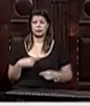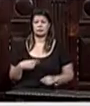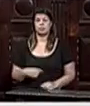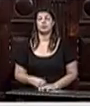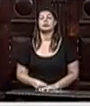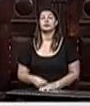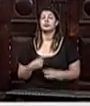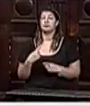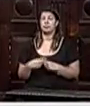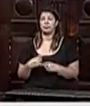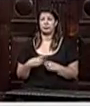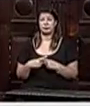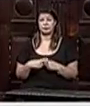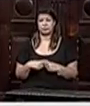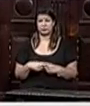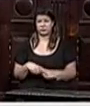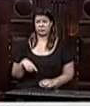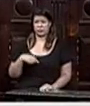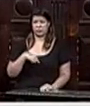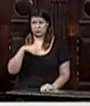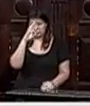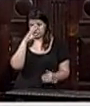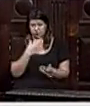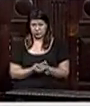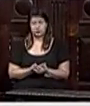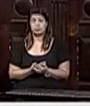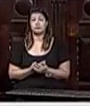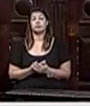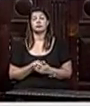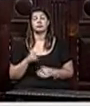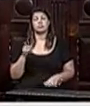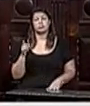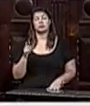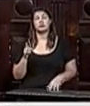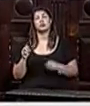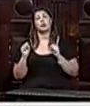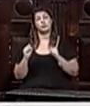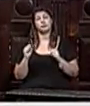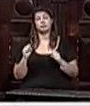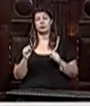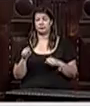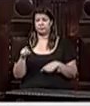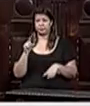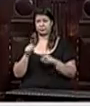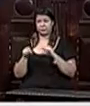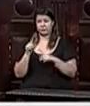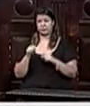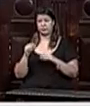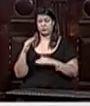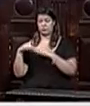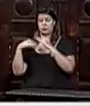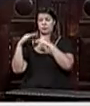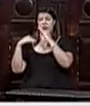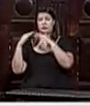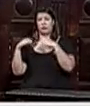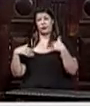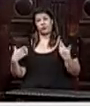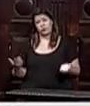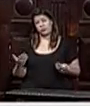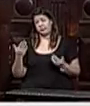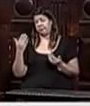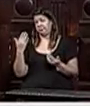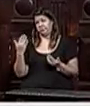E não creio que esta concertação passe pela escolha do sucessor ou da